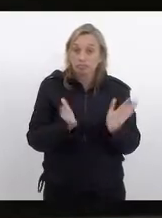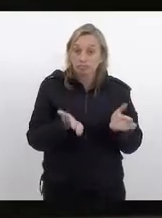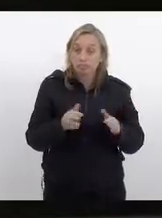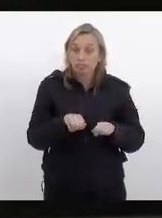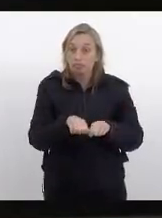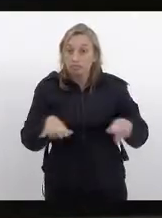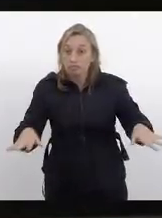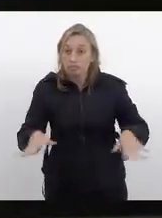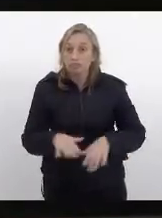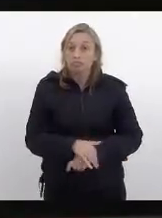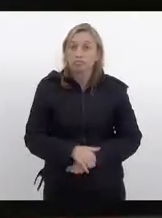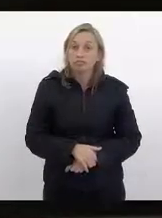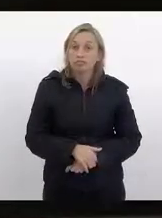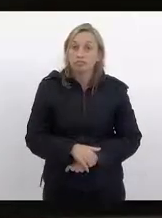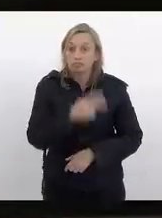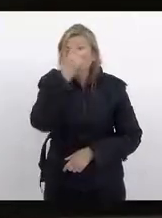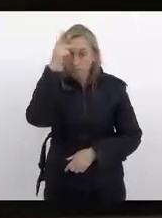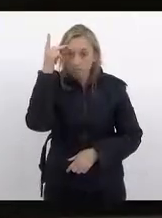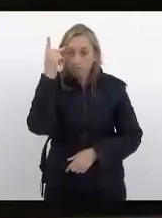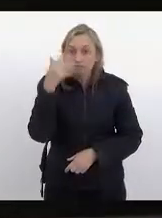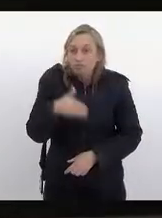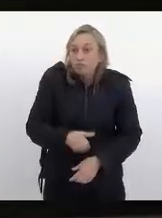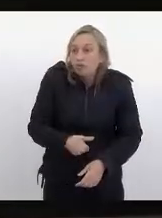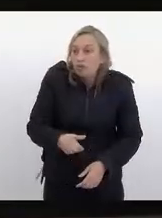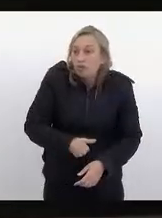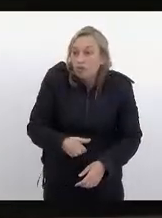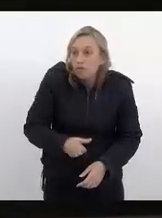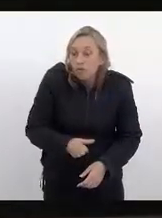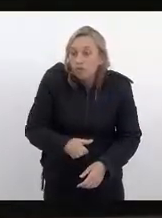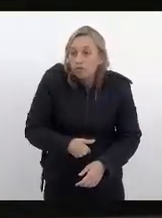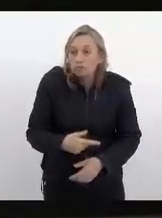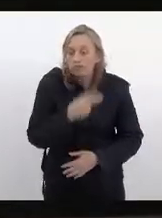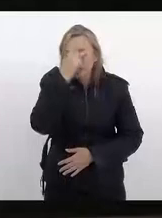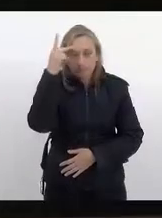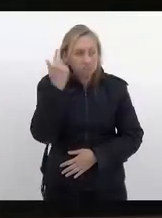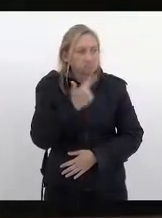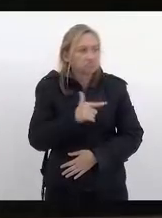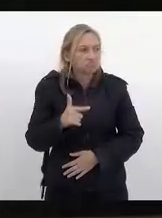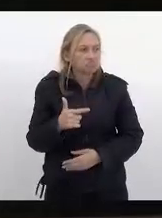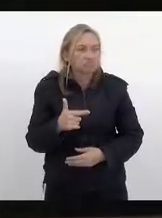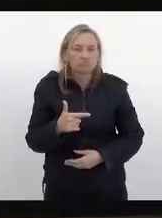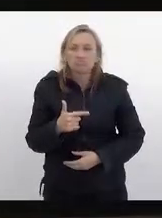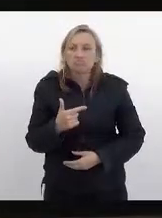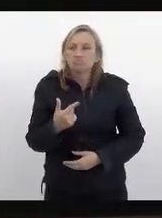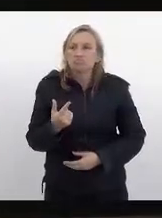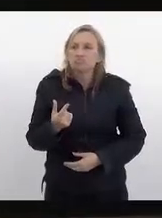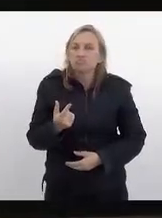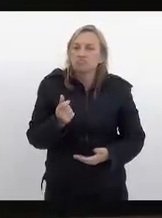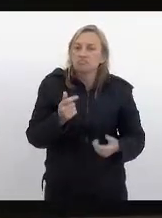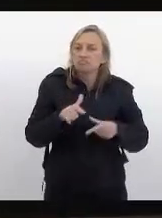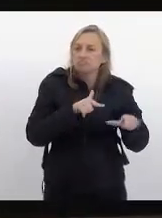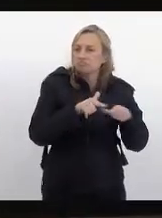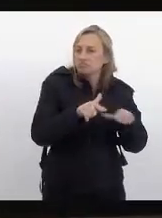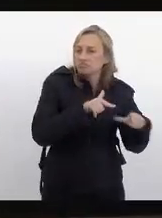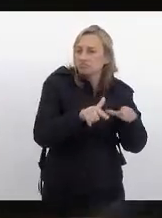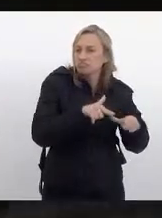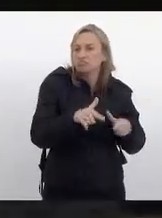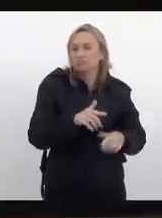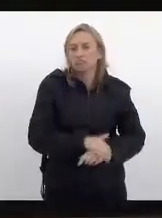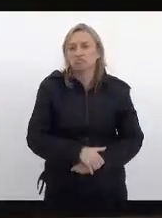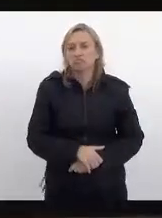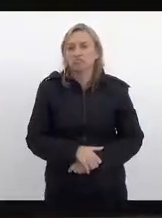na pandemia as pessoas passando fome as pessoas que tem que ter condições de trabalho